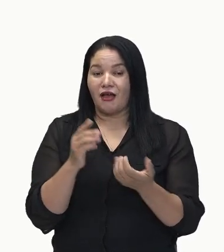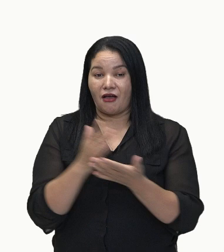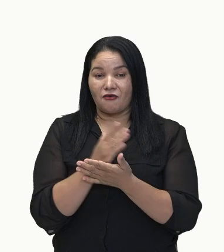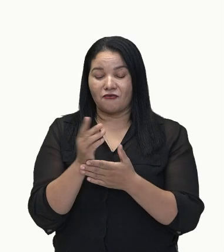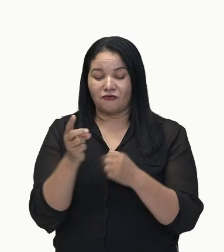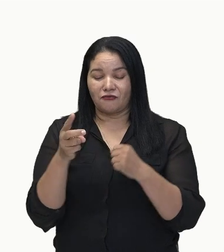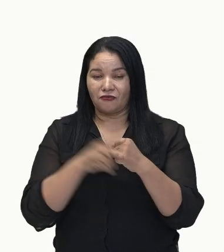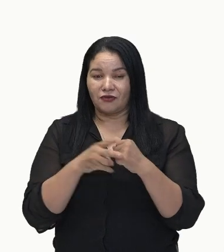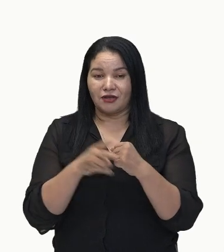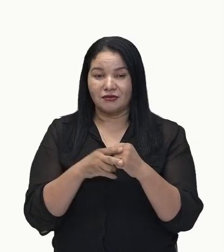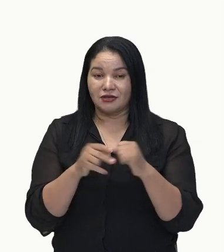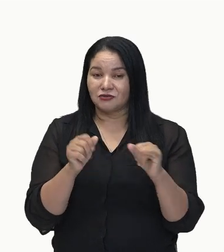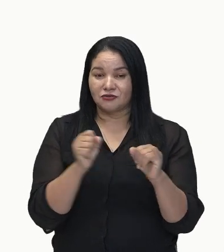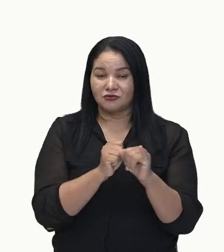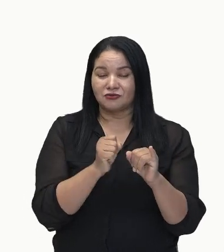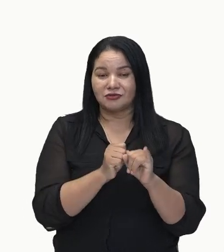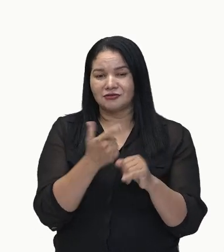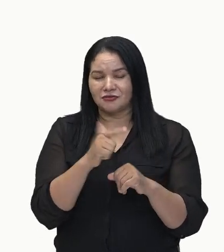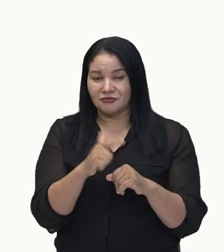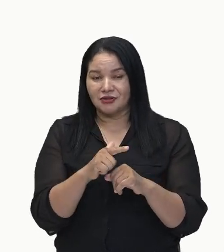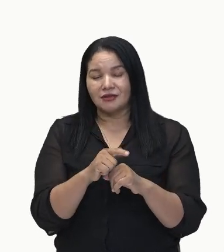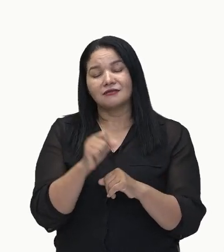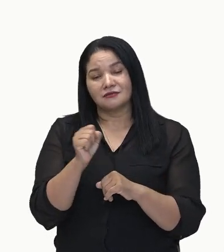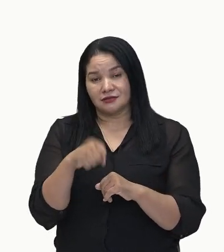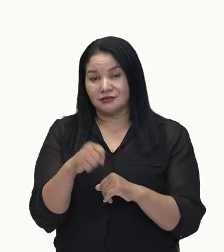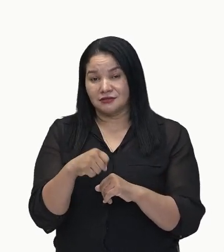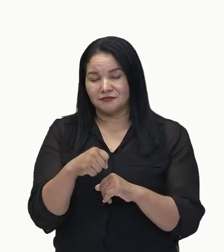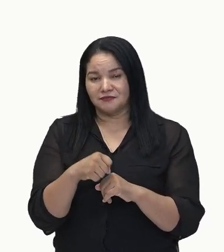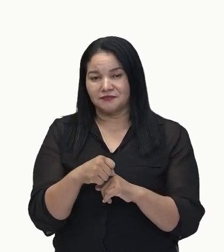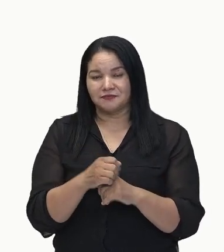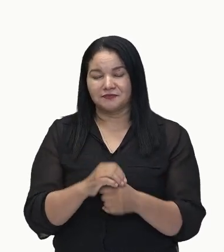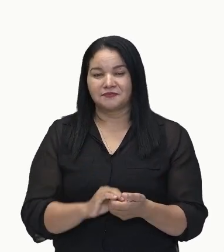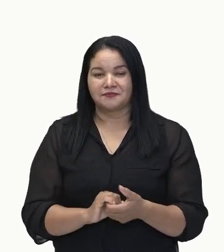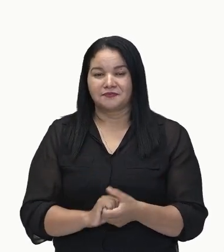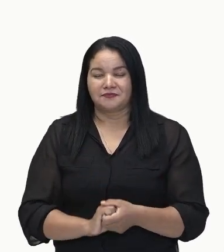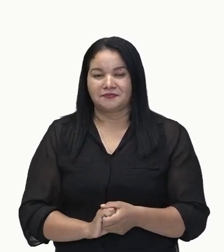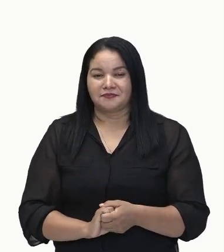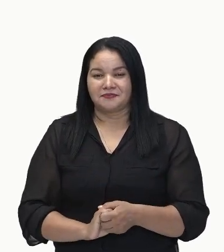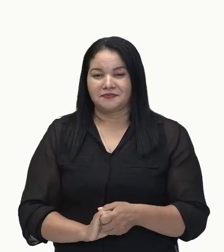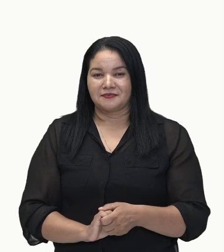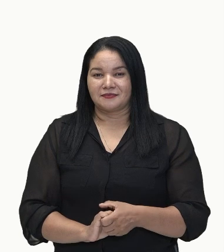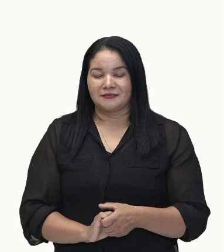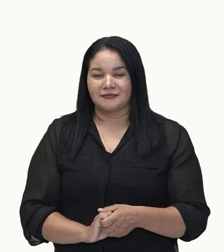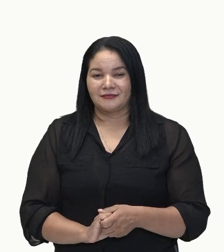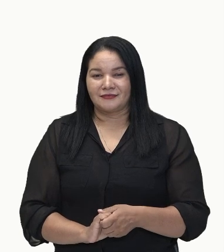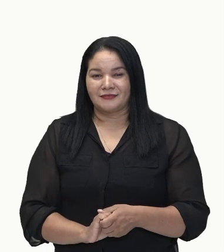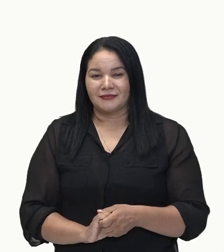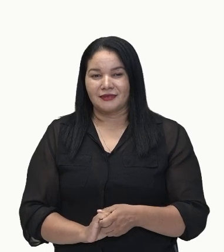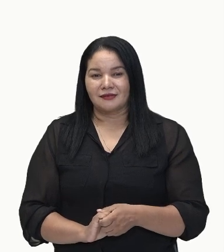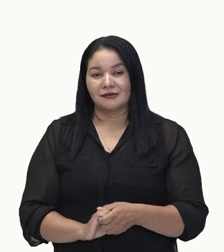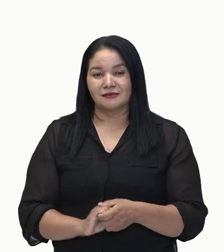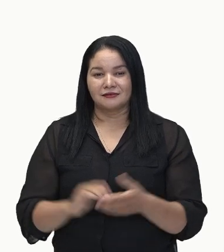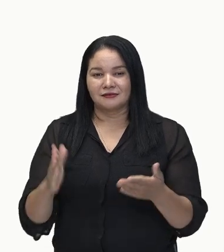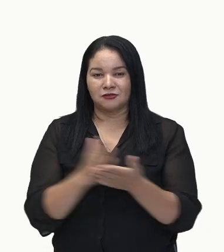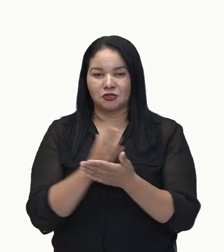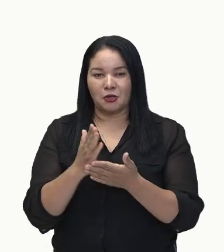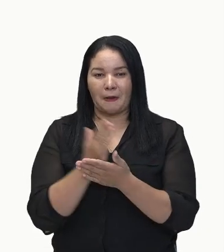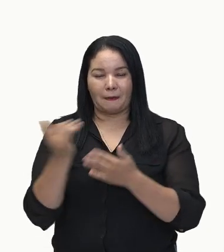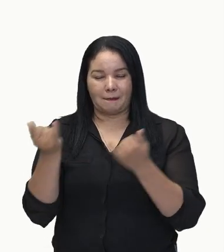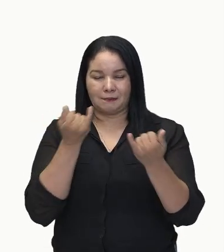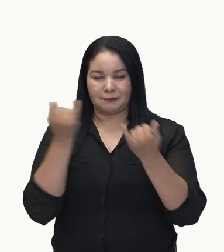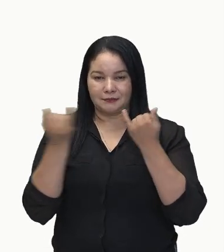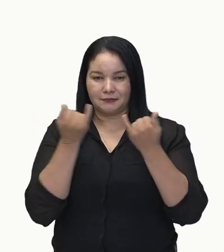sujeito? Sim, ok? Muito bem, vamos já analisar um pouquinho aqui. Então temos algumas informações que